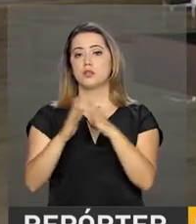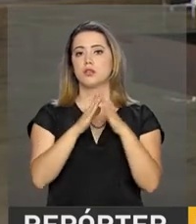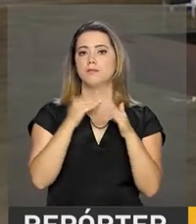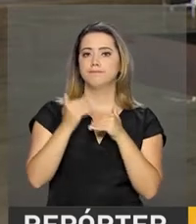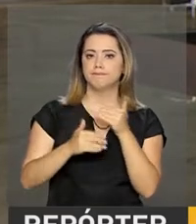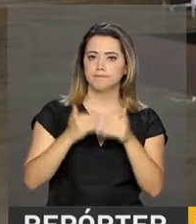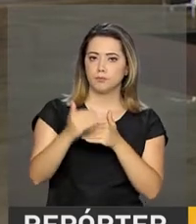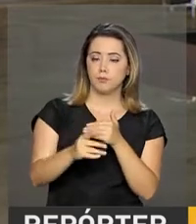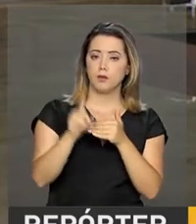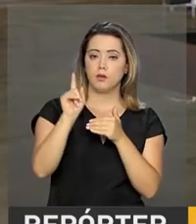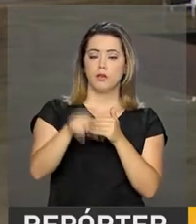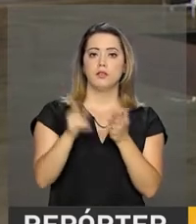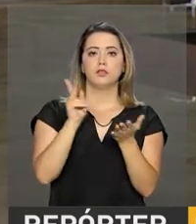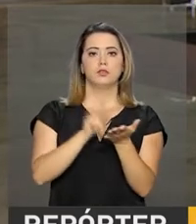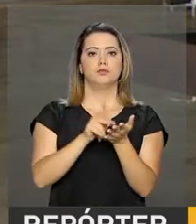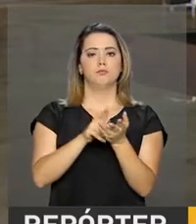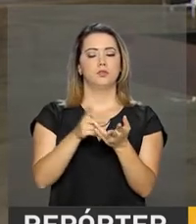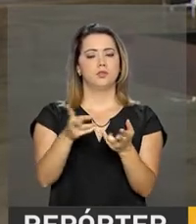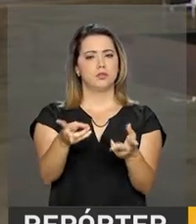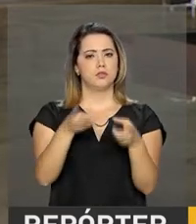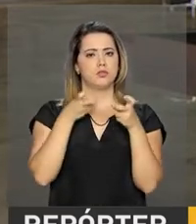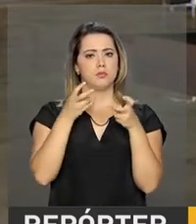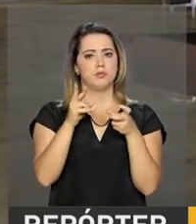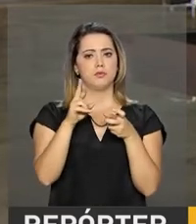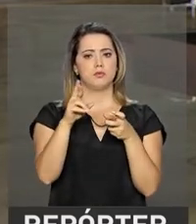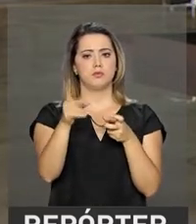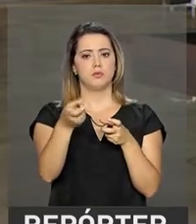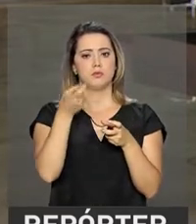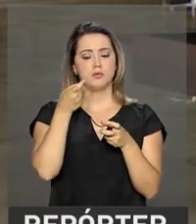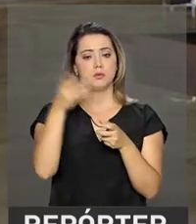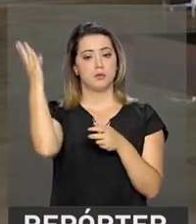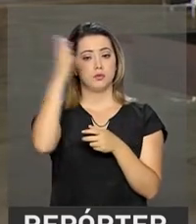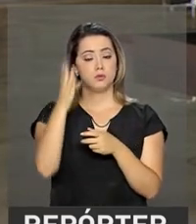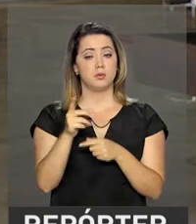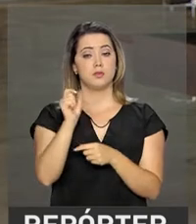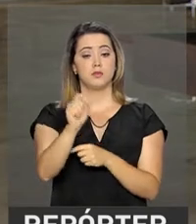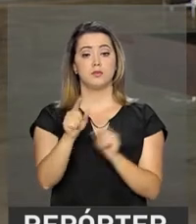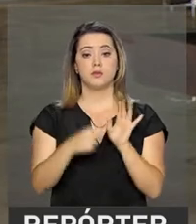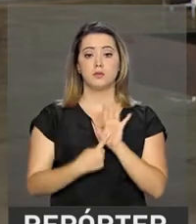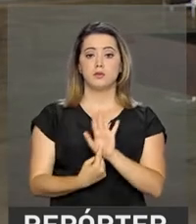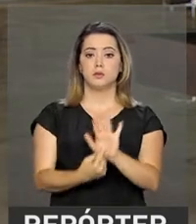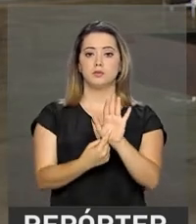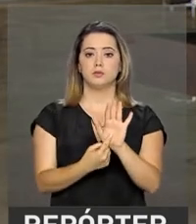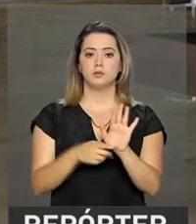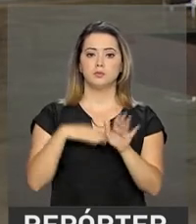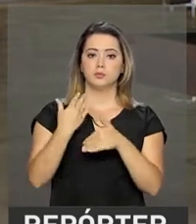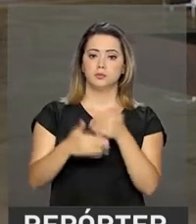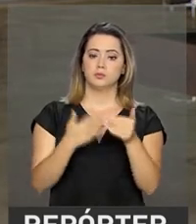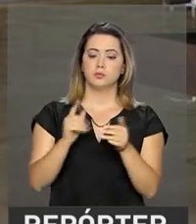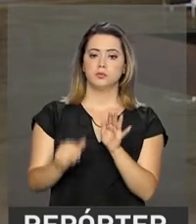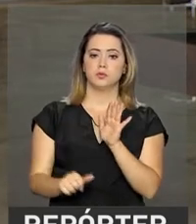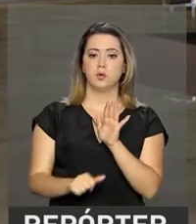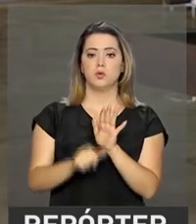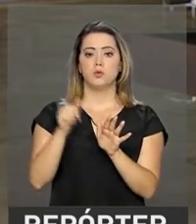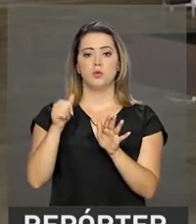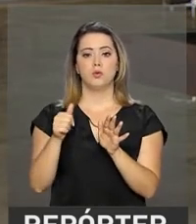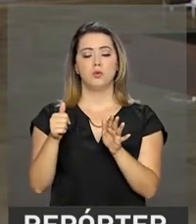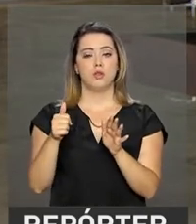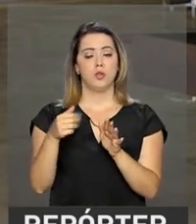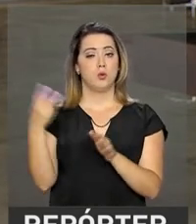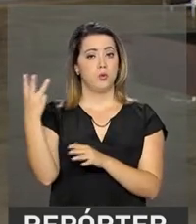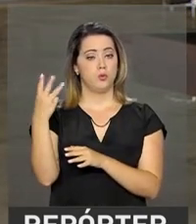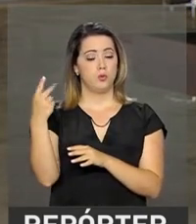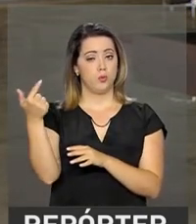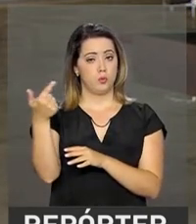é um verdadeiro raio x do mercado de trabalho brasileiro e ela revela que na passagem do primeiro para o segundo trimestre